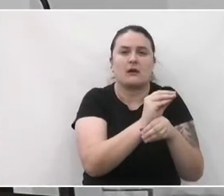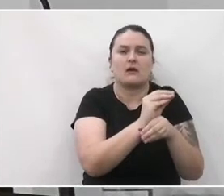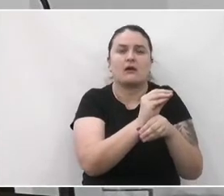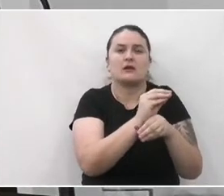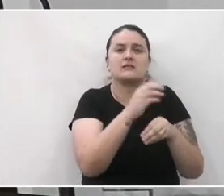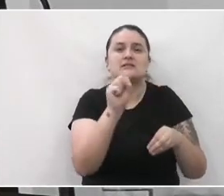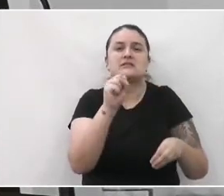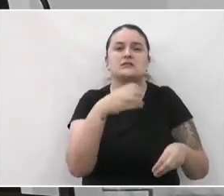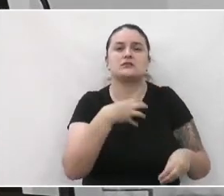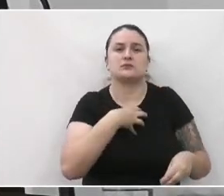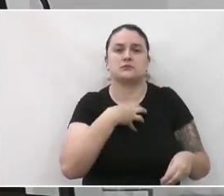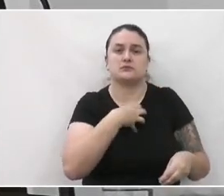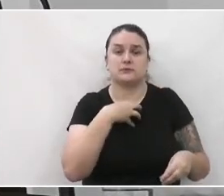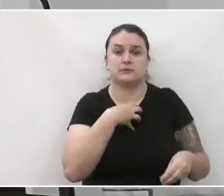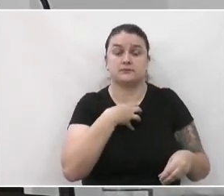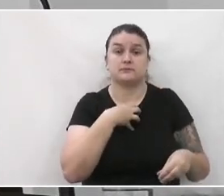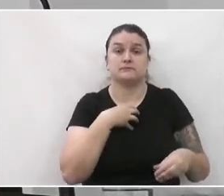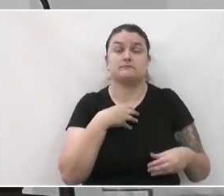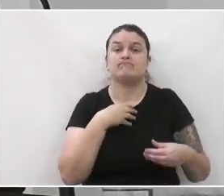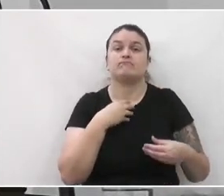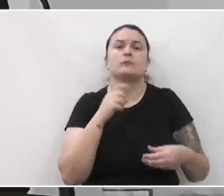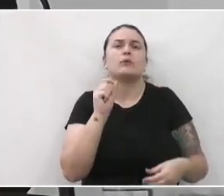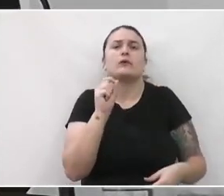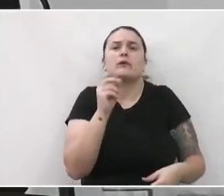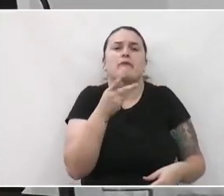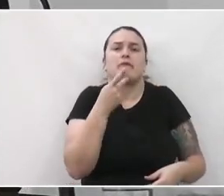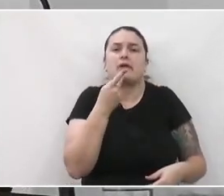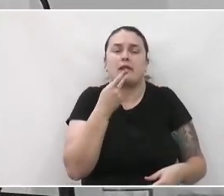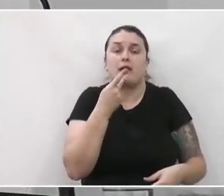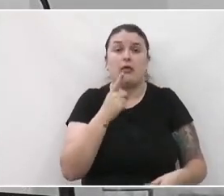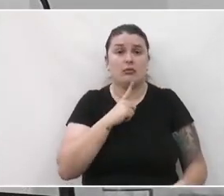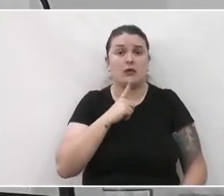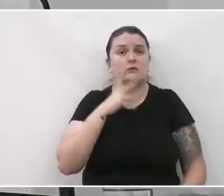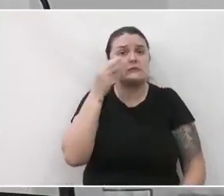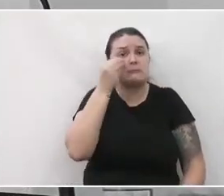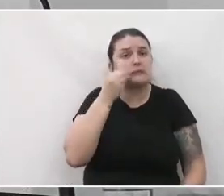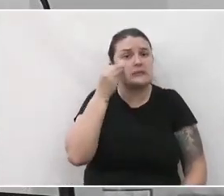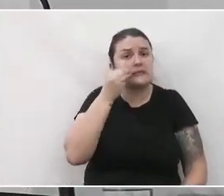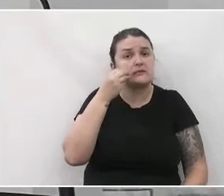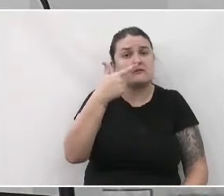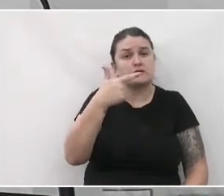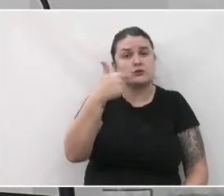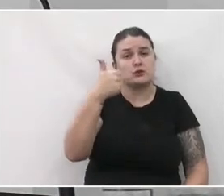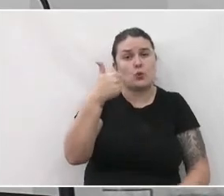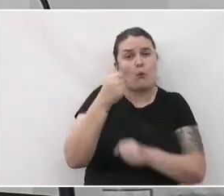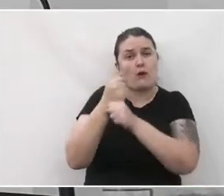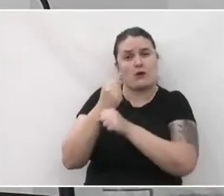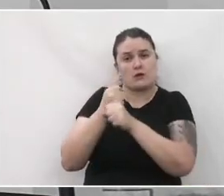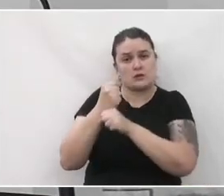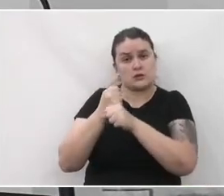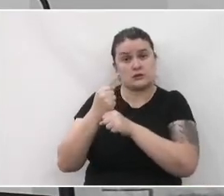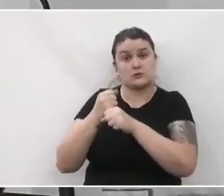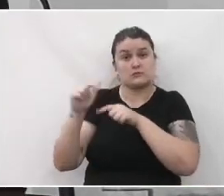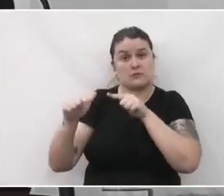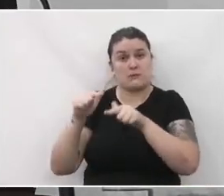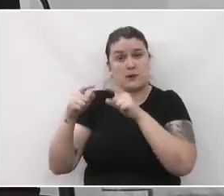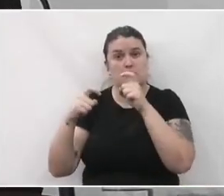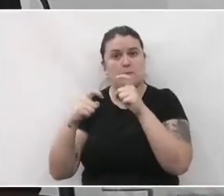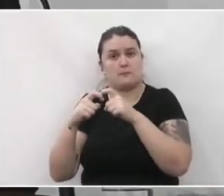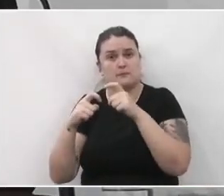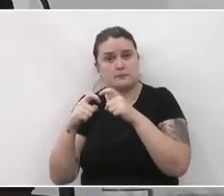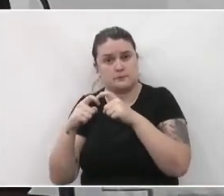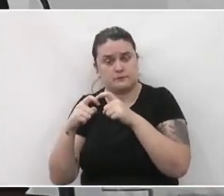consequências. O que eu posso dizer para vocês com a experiência de 21 anos de formado é